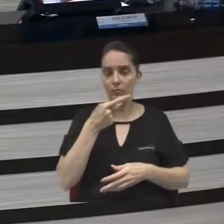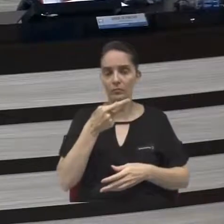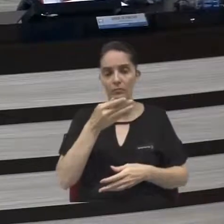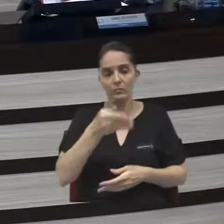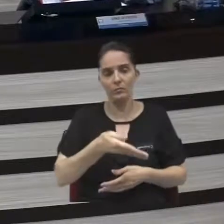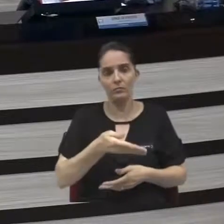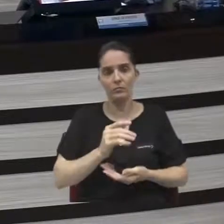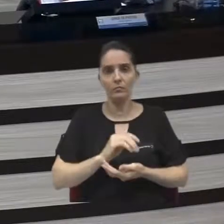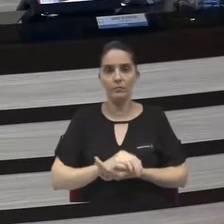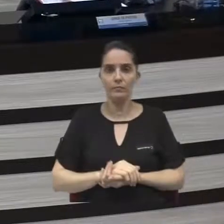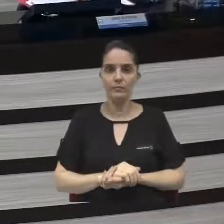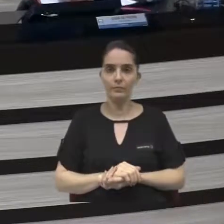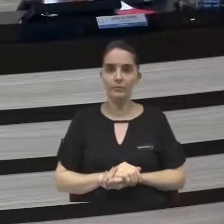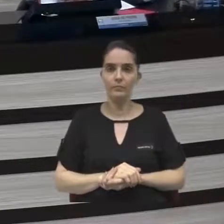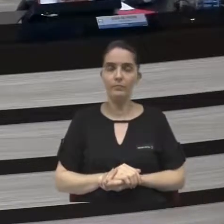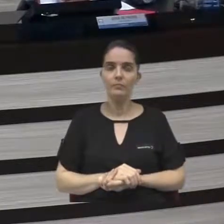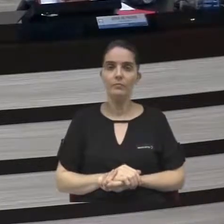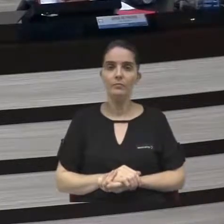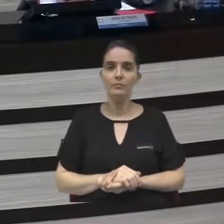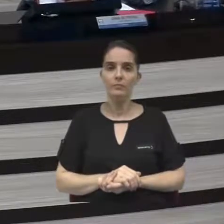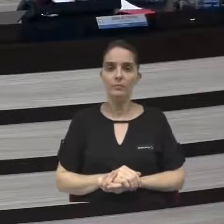expedidas.